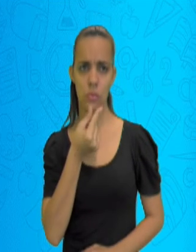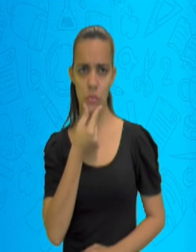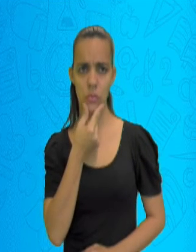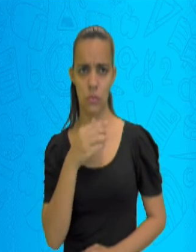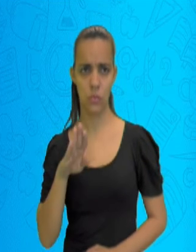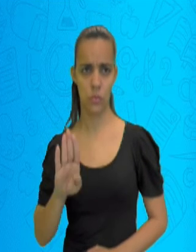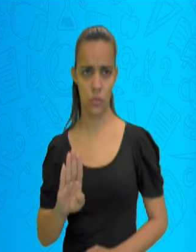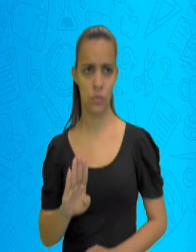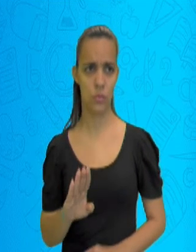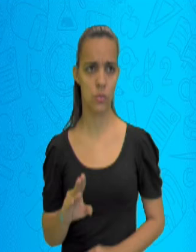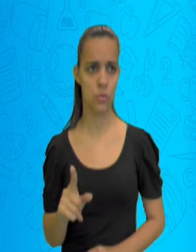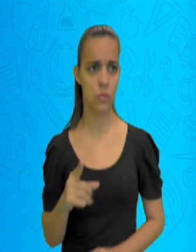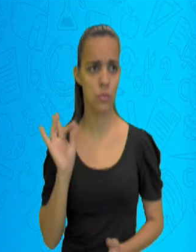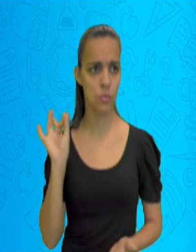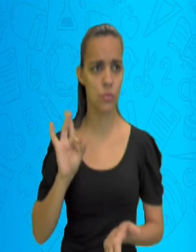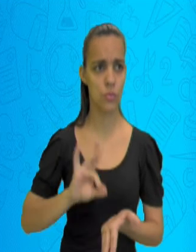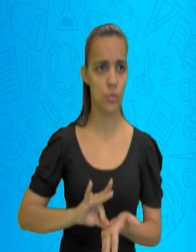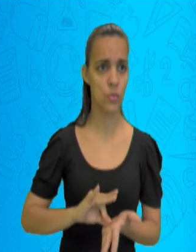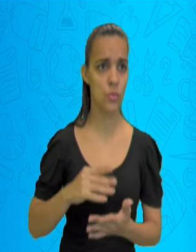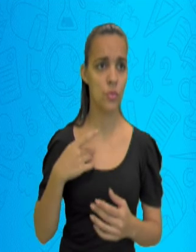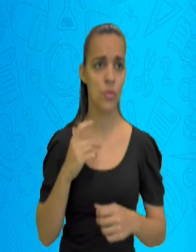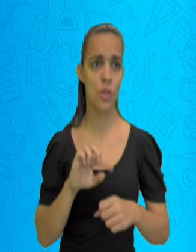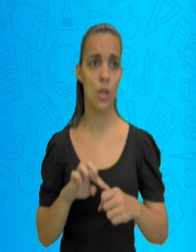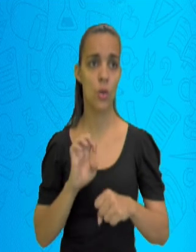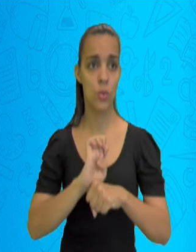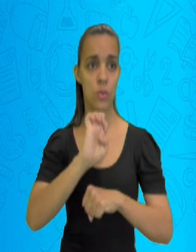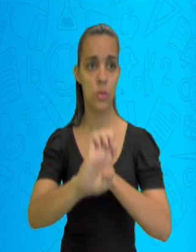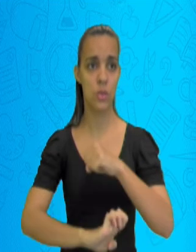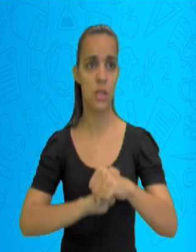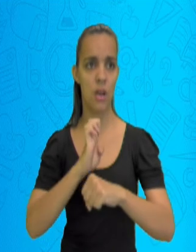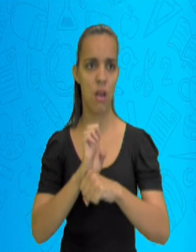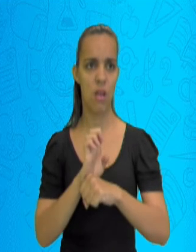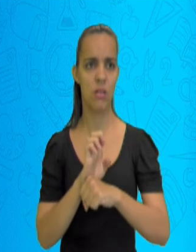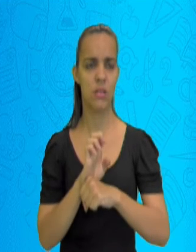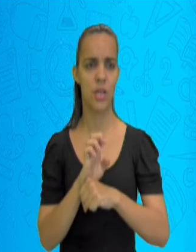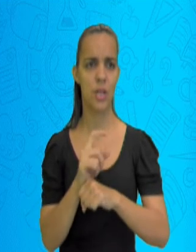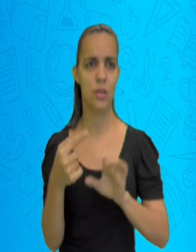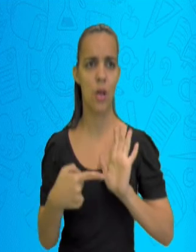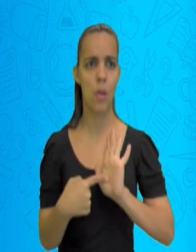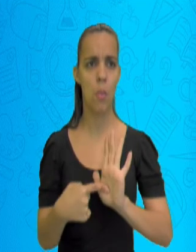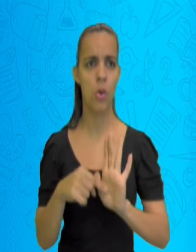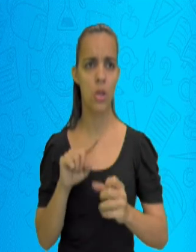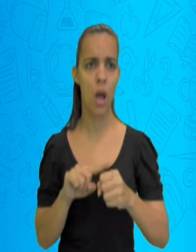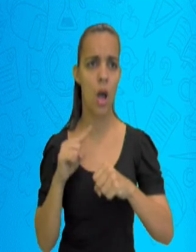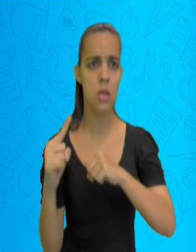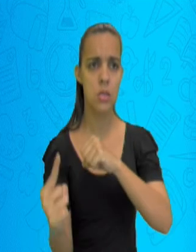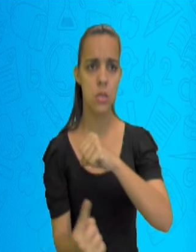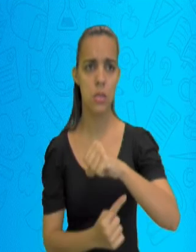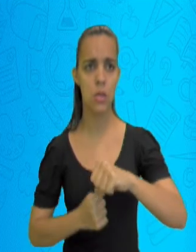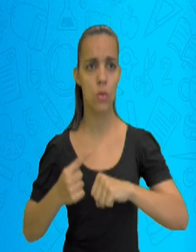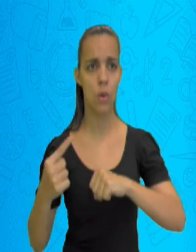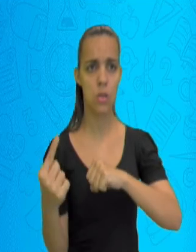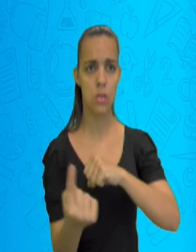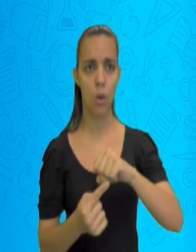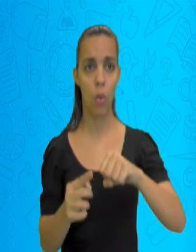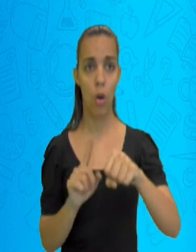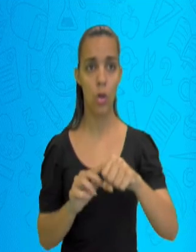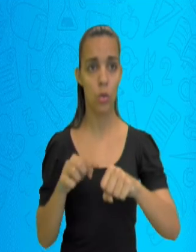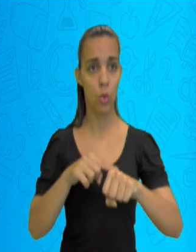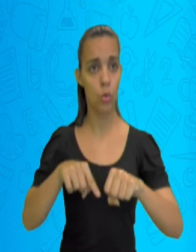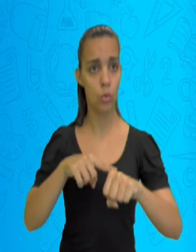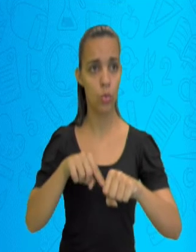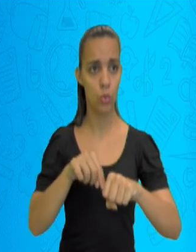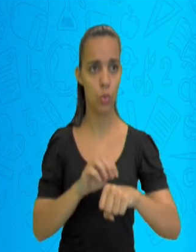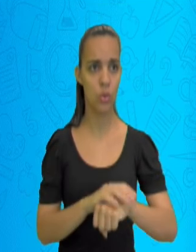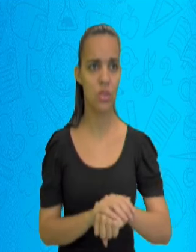descrevem órbitas circulares ao redor do núcleo em níveis energéticos ou camadas